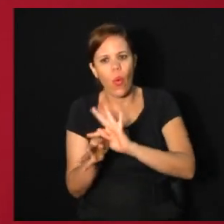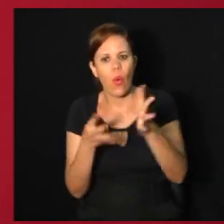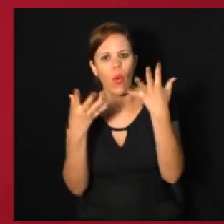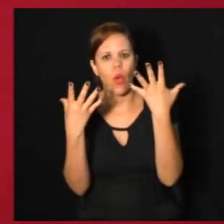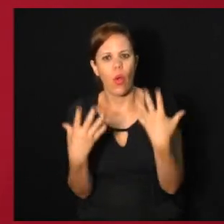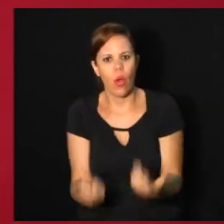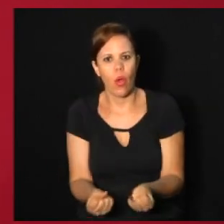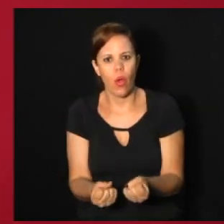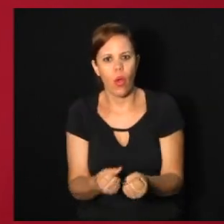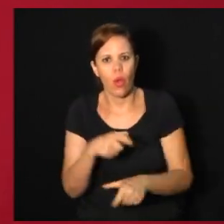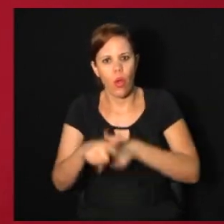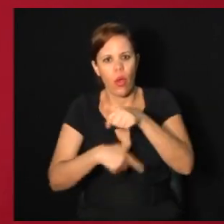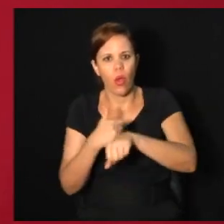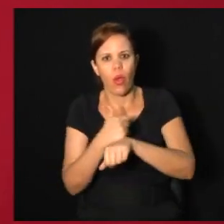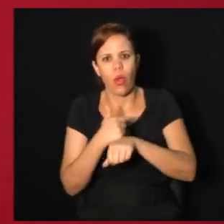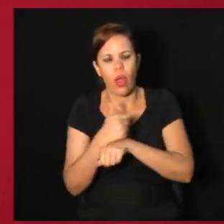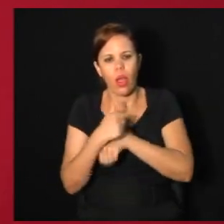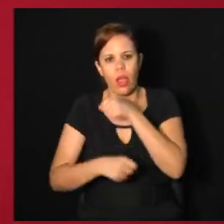para o quadriênio